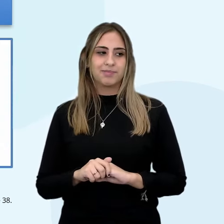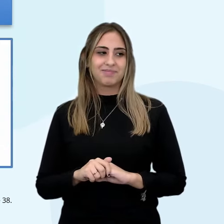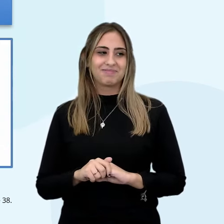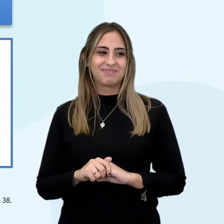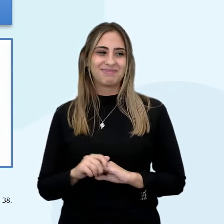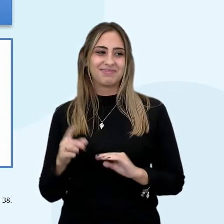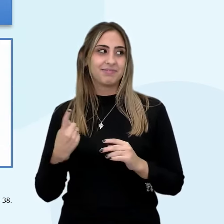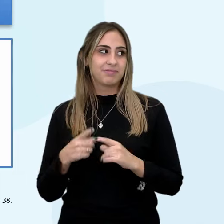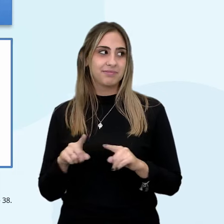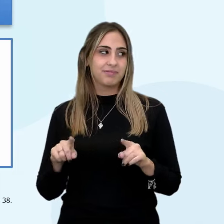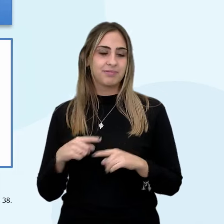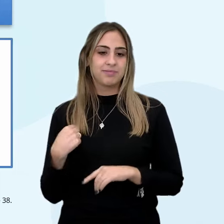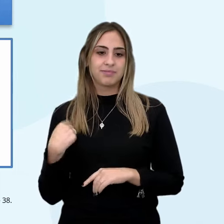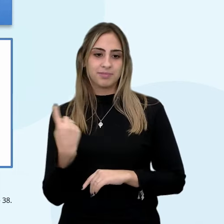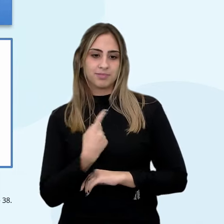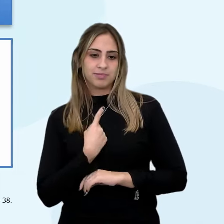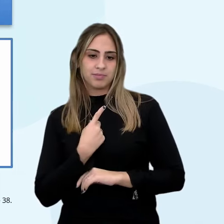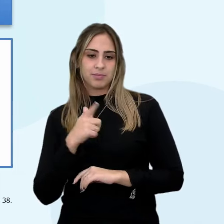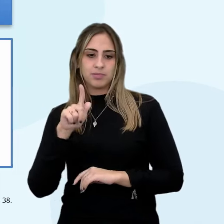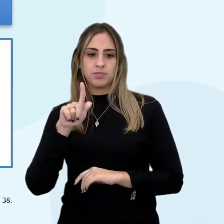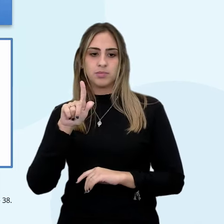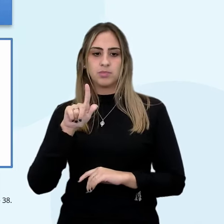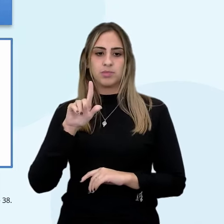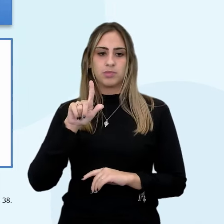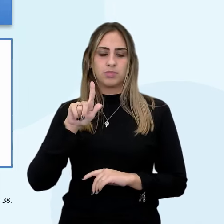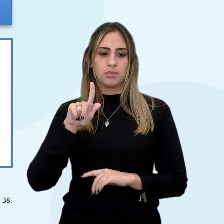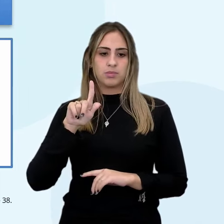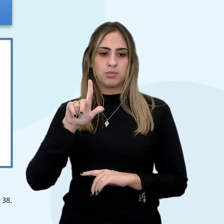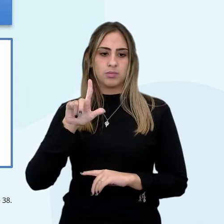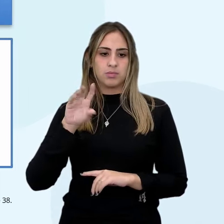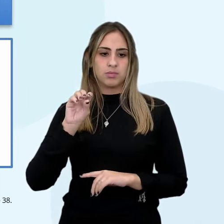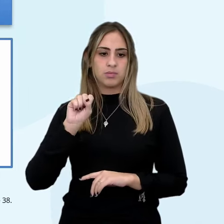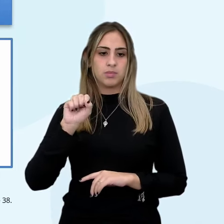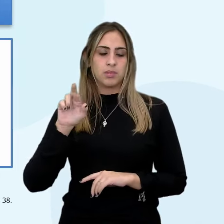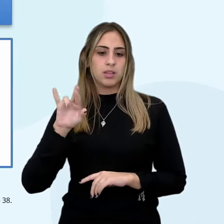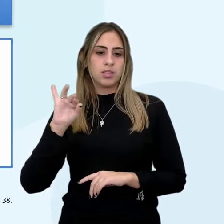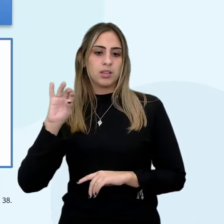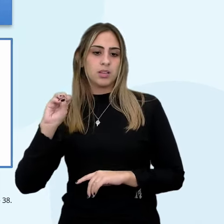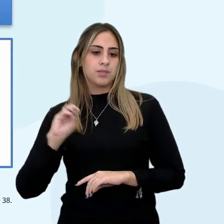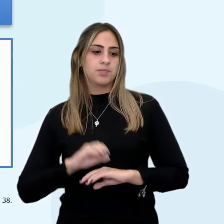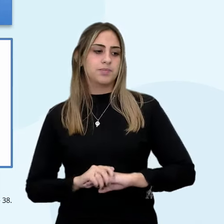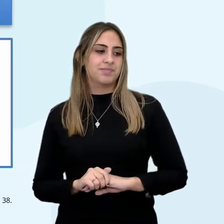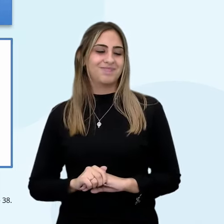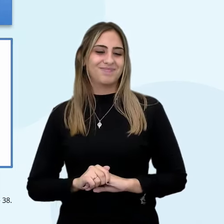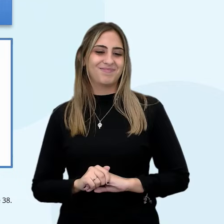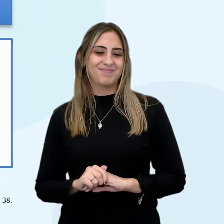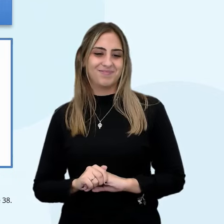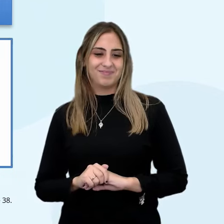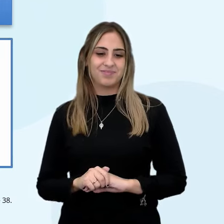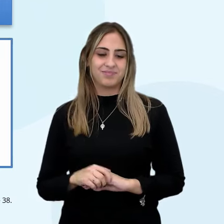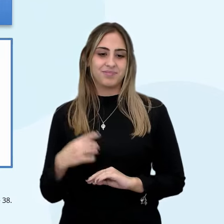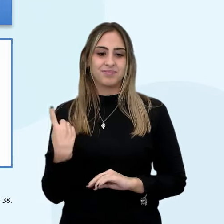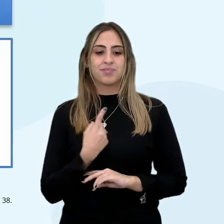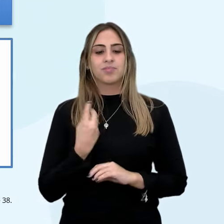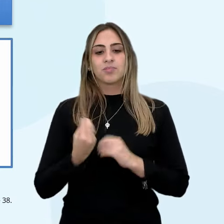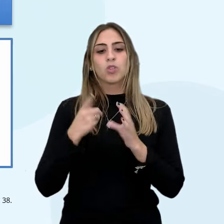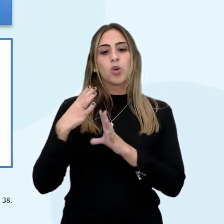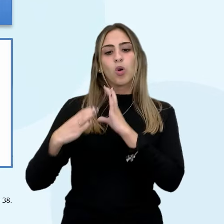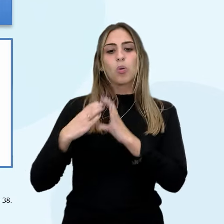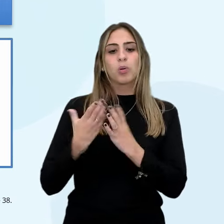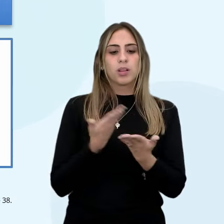e não esquecendo aqui do nosso glossário junto os componentes de oficina de produções textuais e o workshop de técnicas de